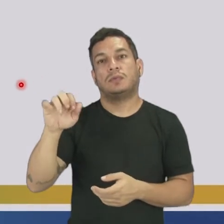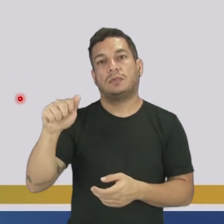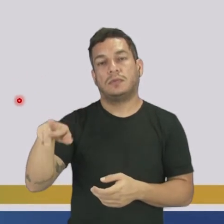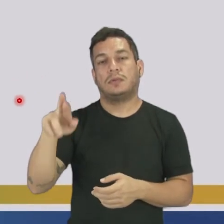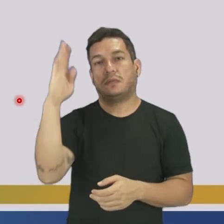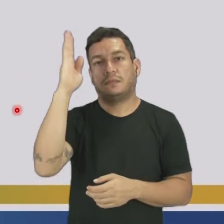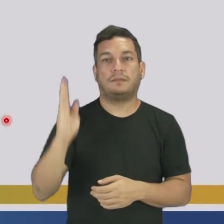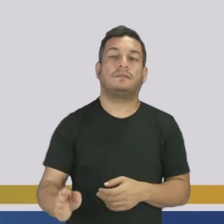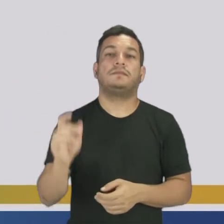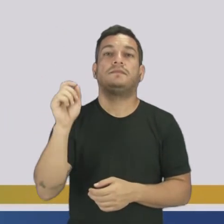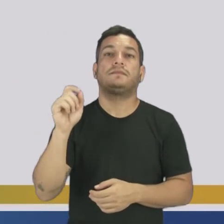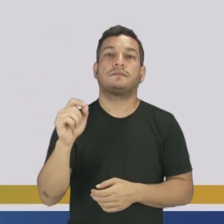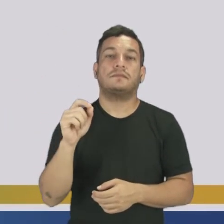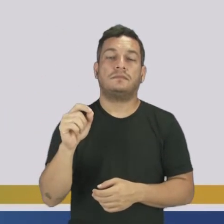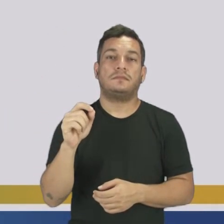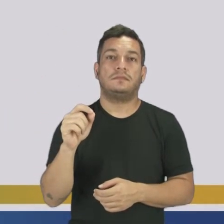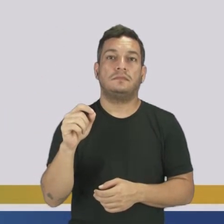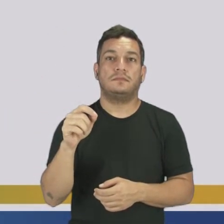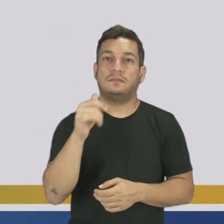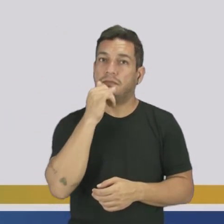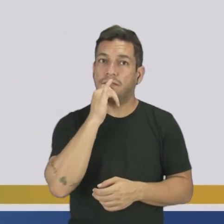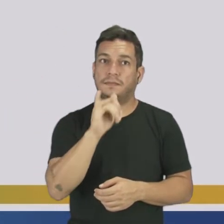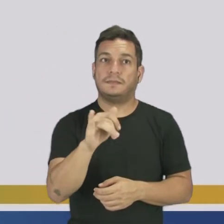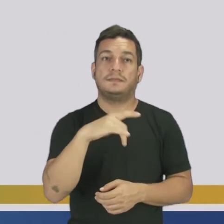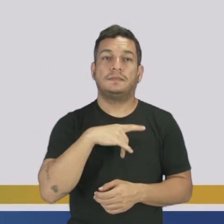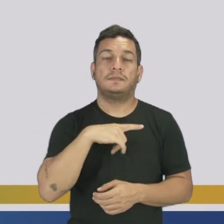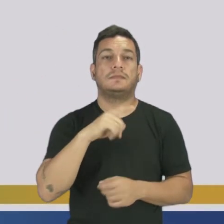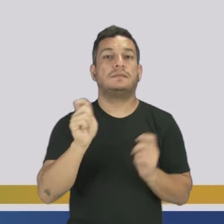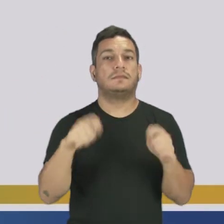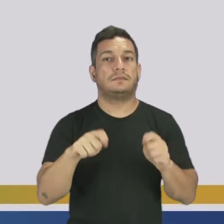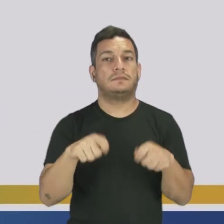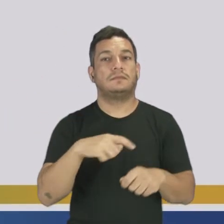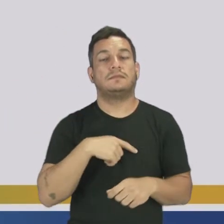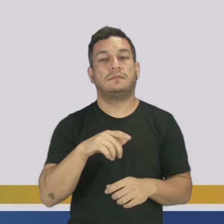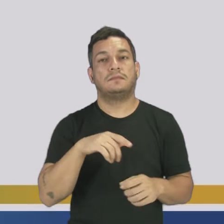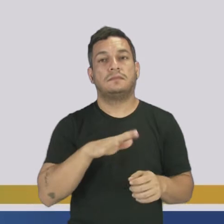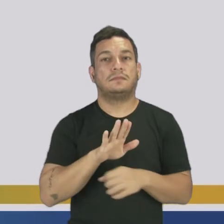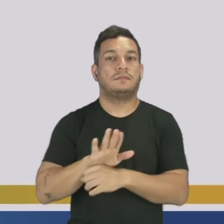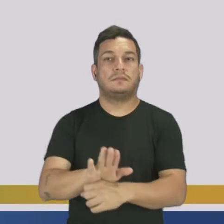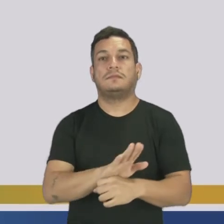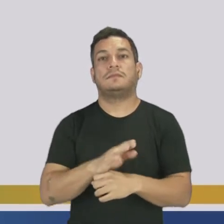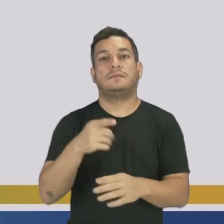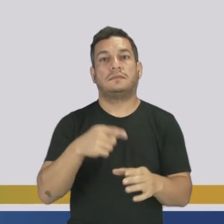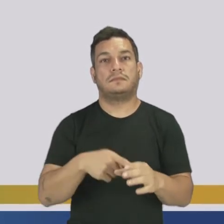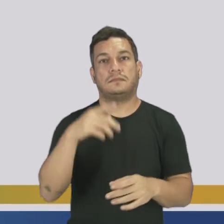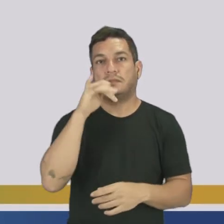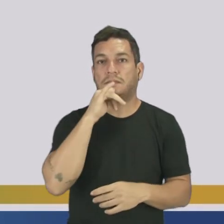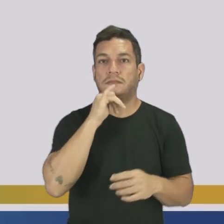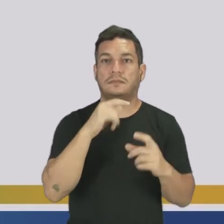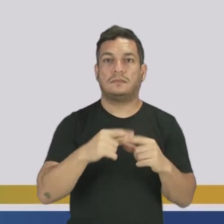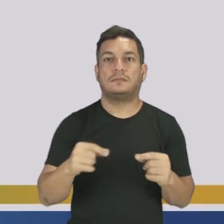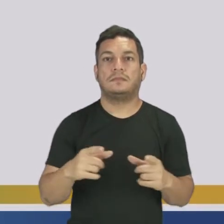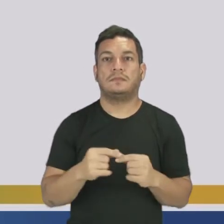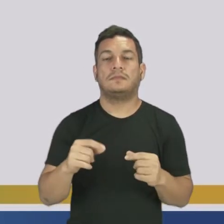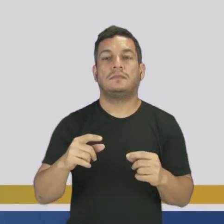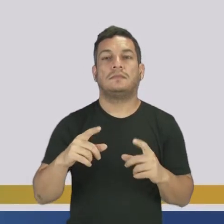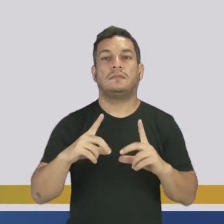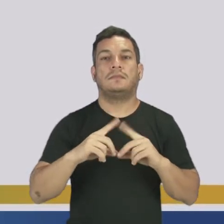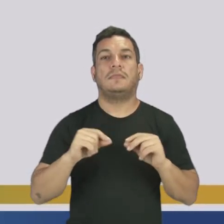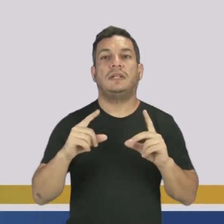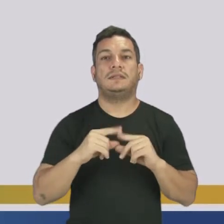nuclear brasileira, e a energia vai ter energia suficiente para abastecer cidades como Brasília e Belo